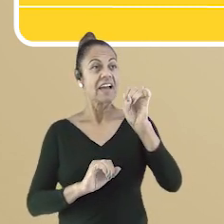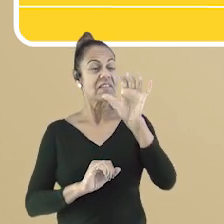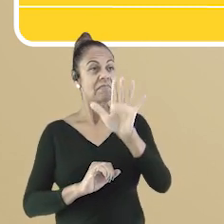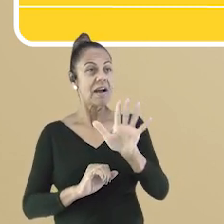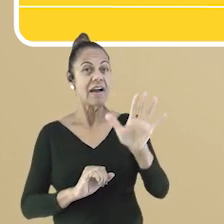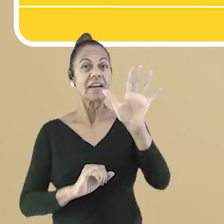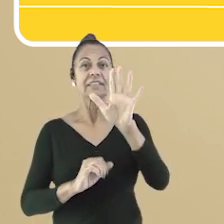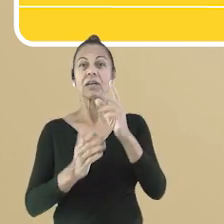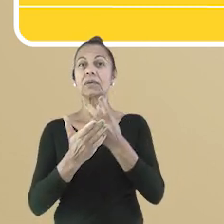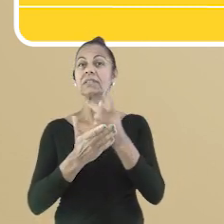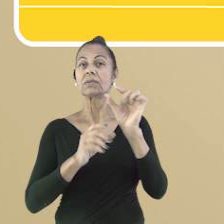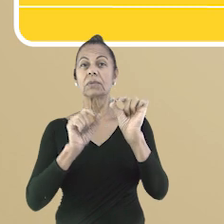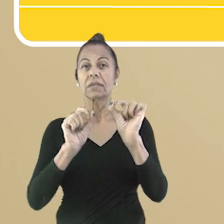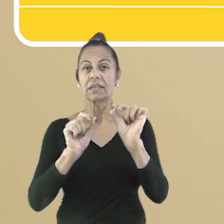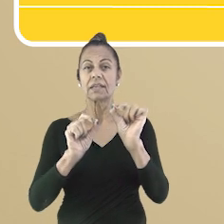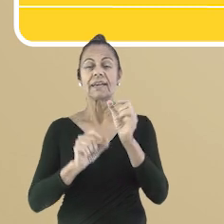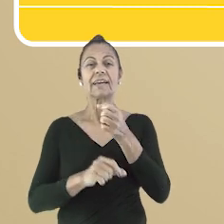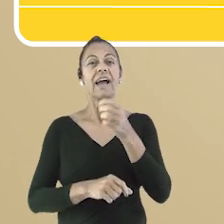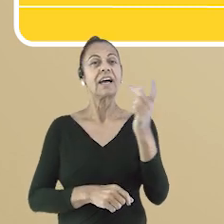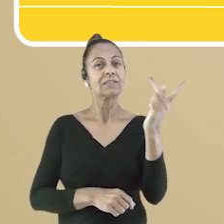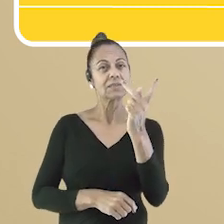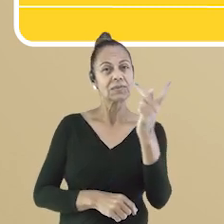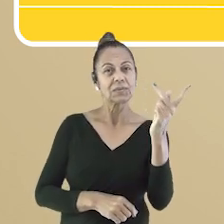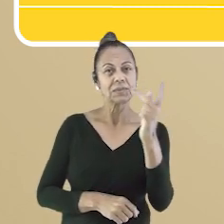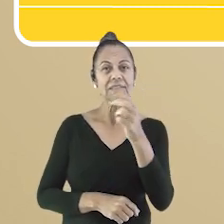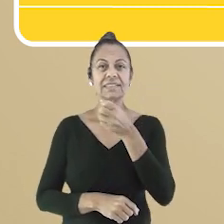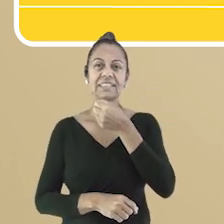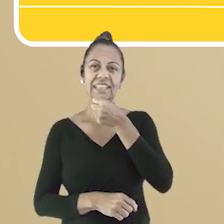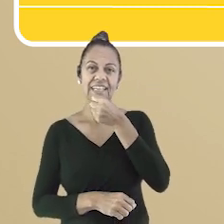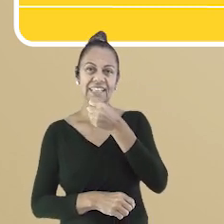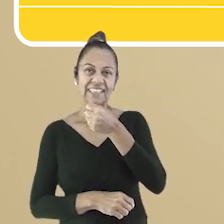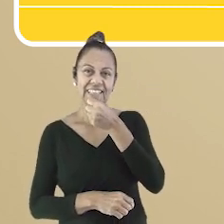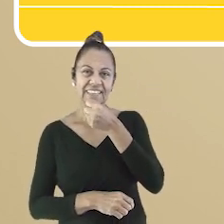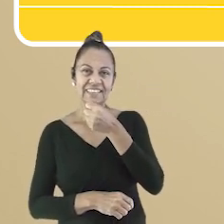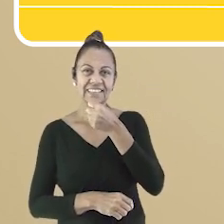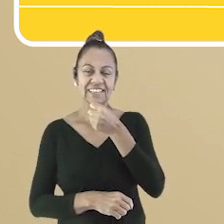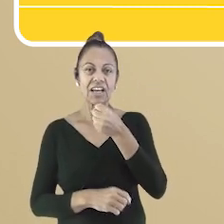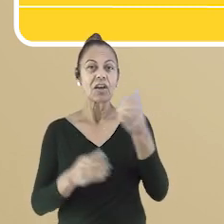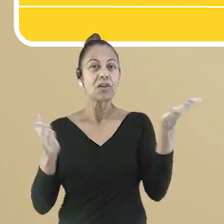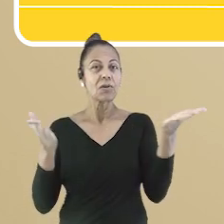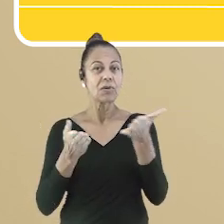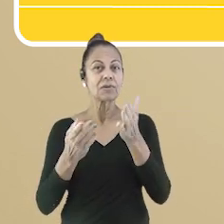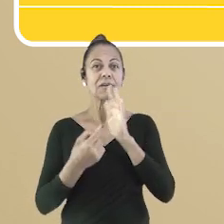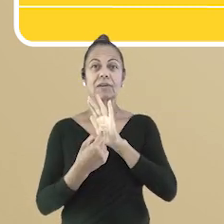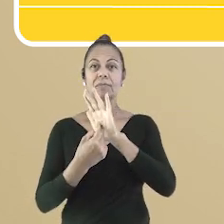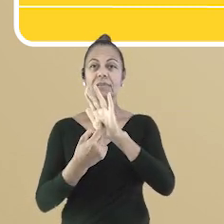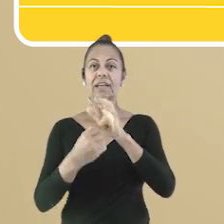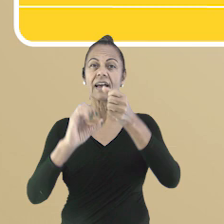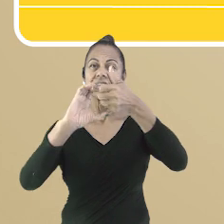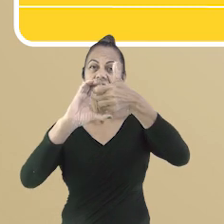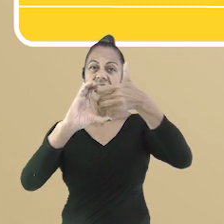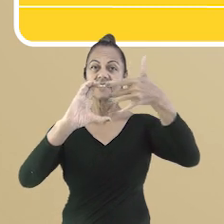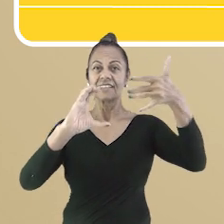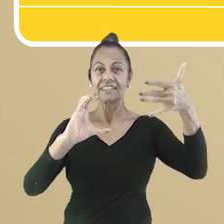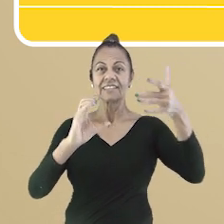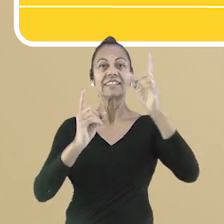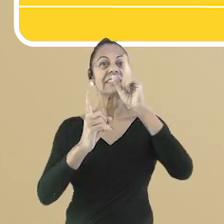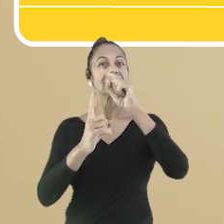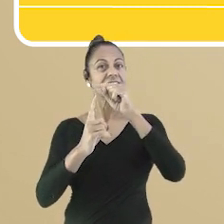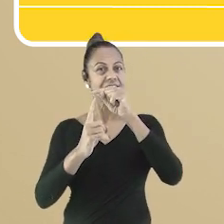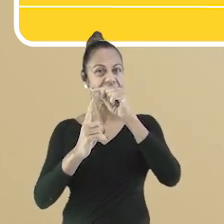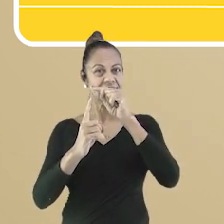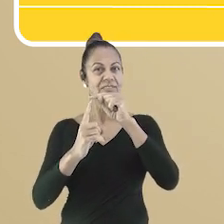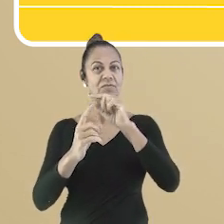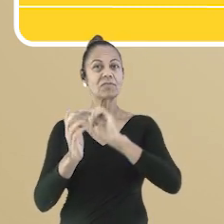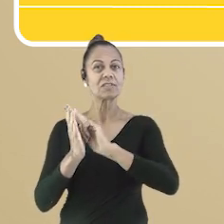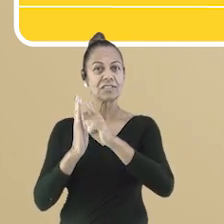está acontecendo nas imagens são entrevistas. E hoje quero apresentar a vocês as características deste tipo de gênero